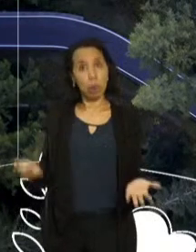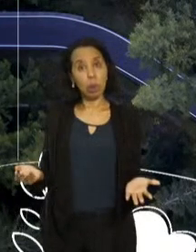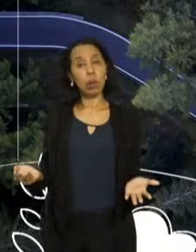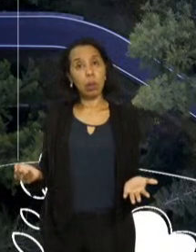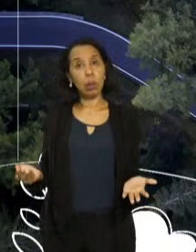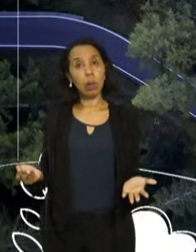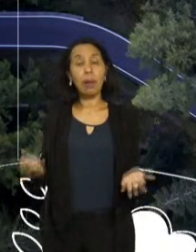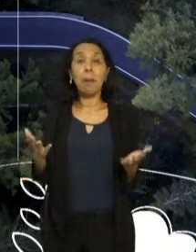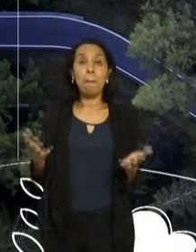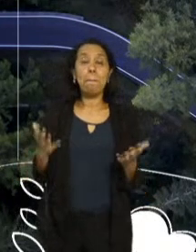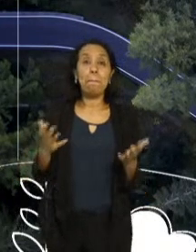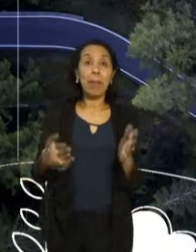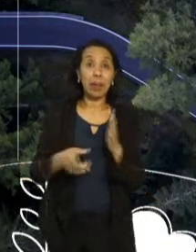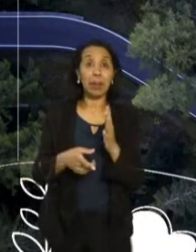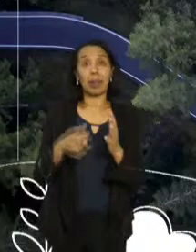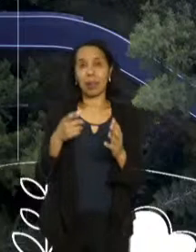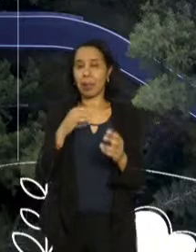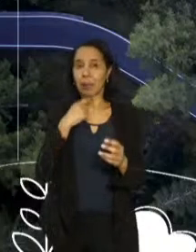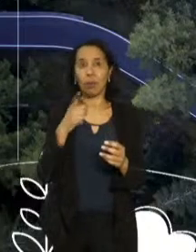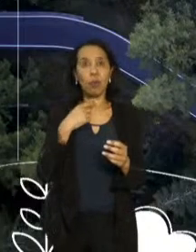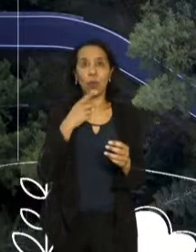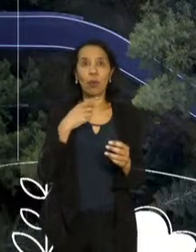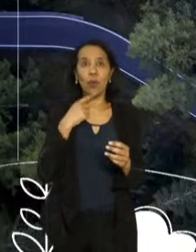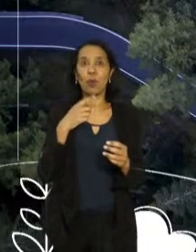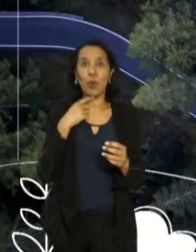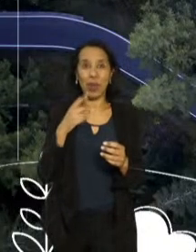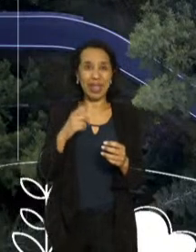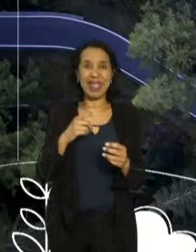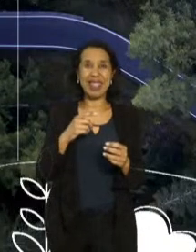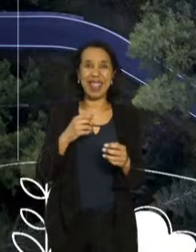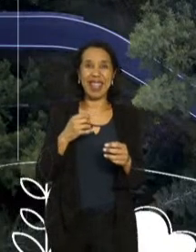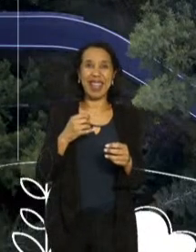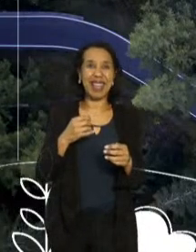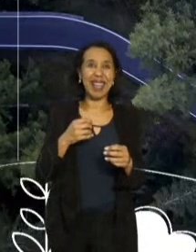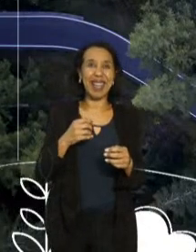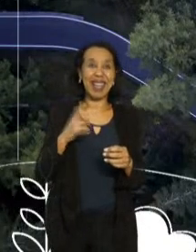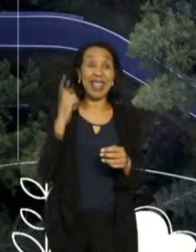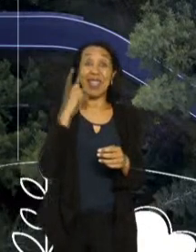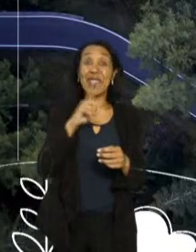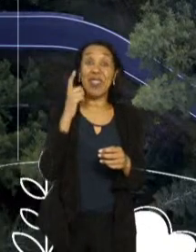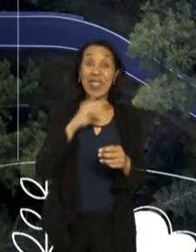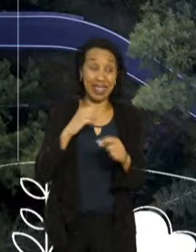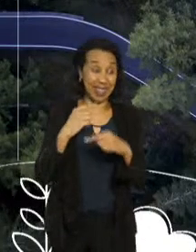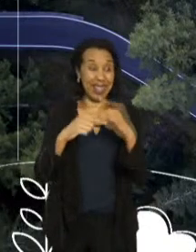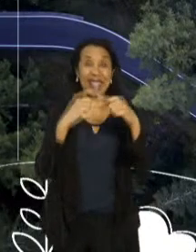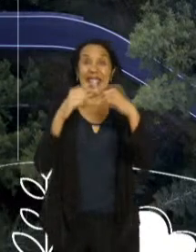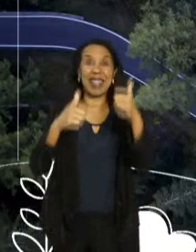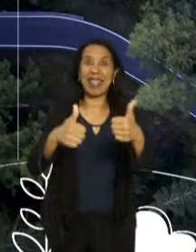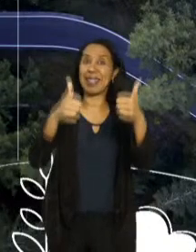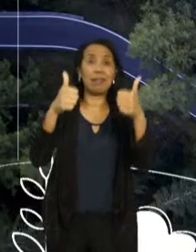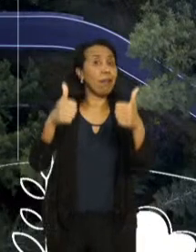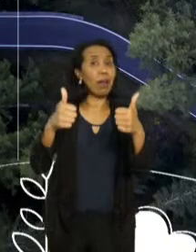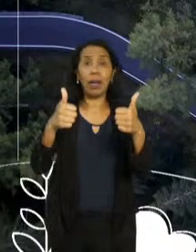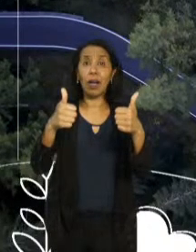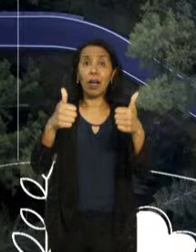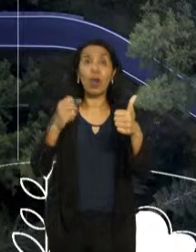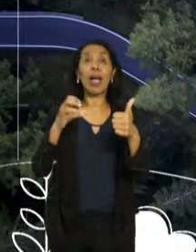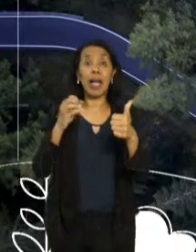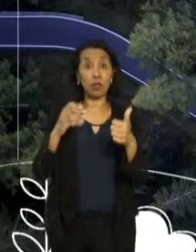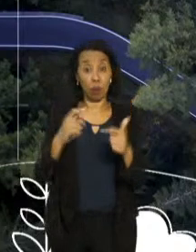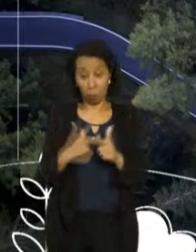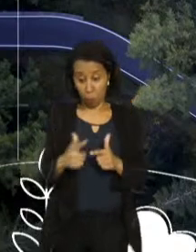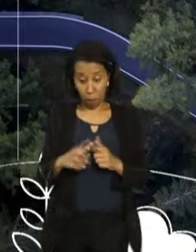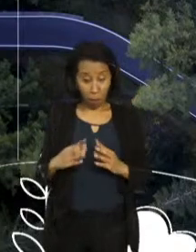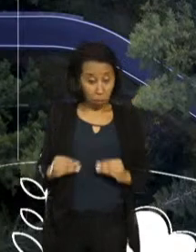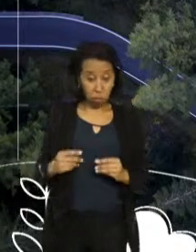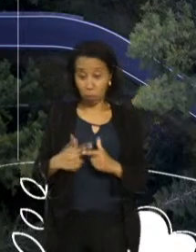forma reativa. A gente não está conseguindo ainda atacar a causa raiz, a gente está remediando de fato, né? O que nós